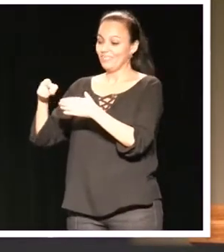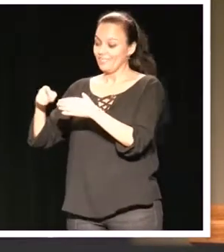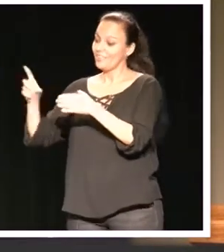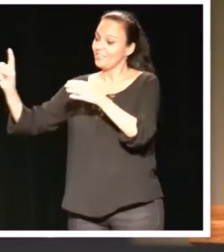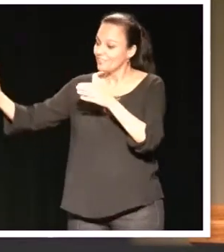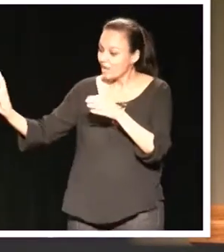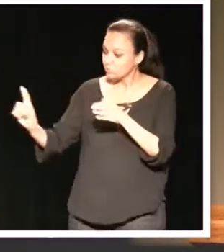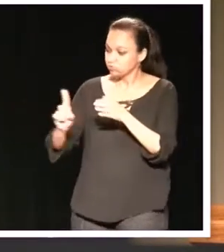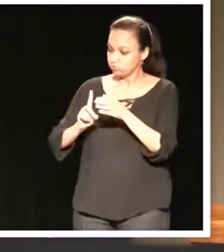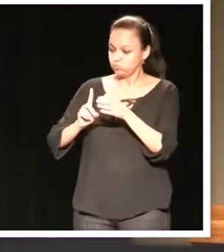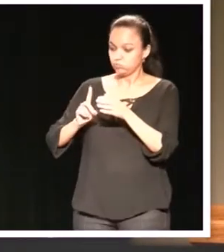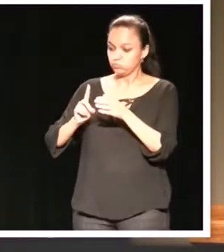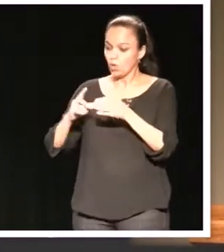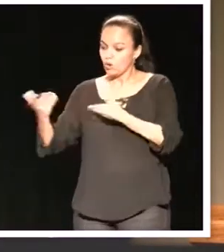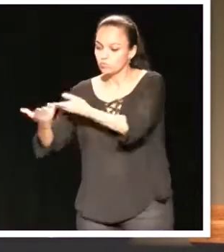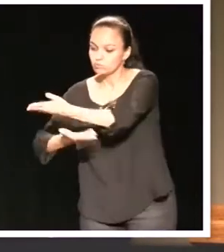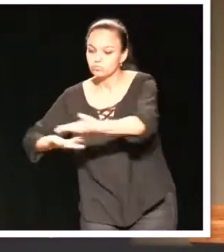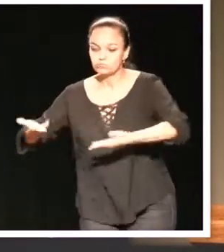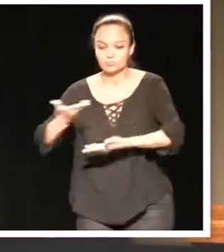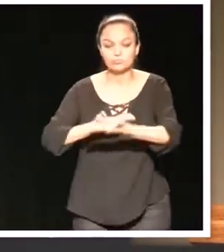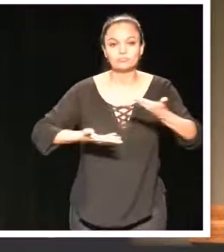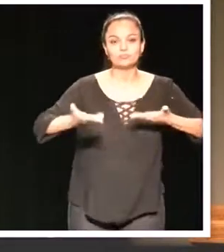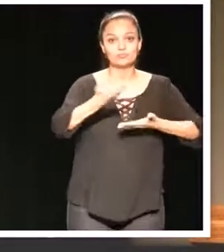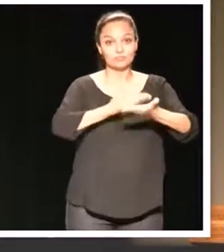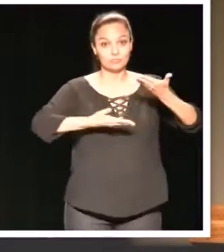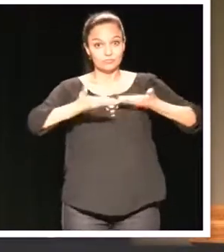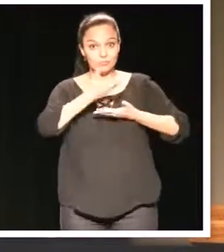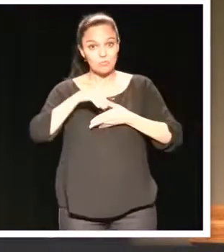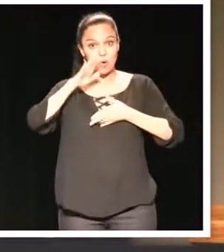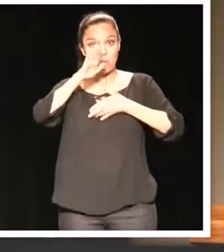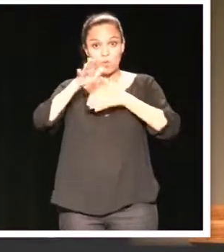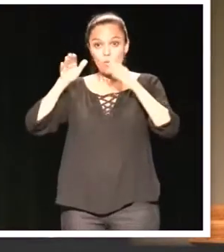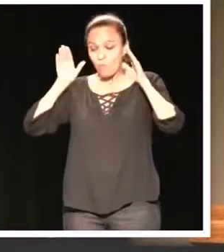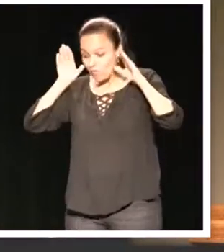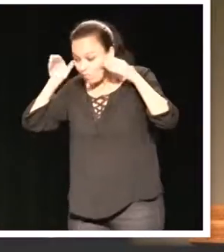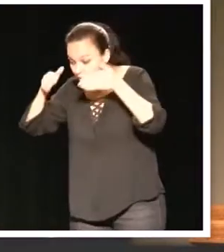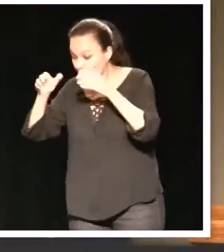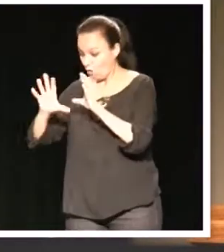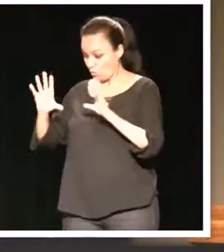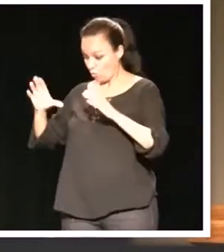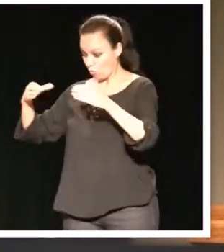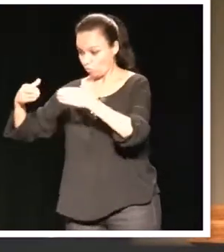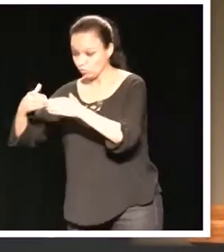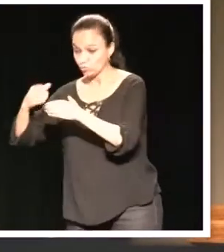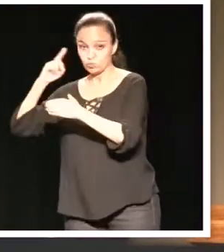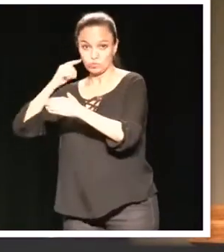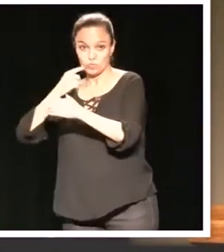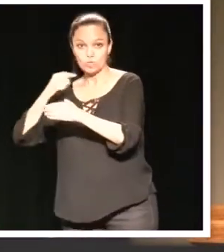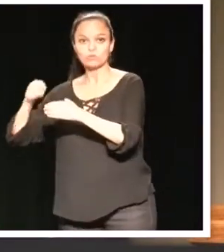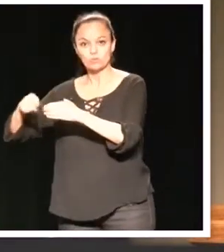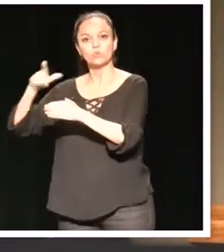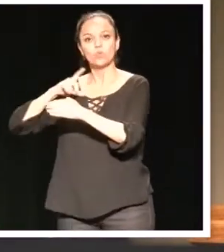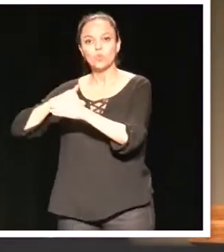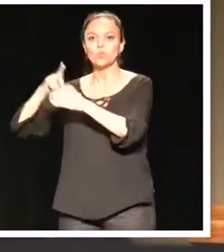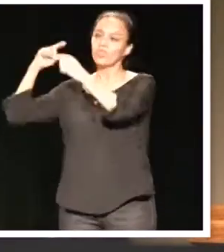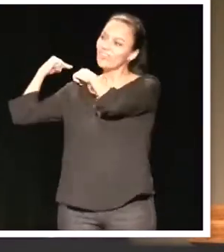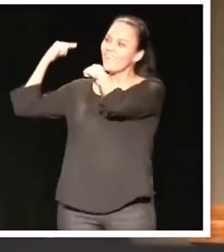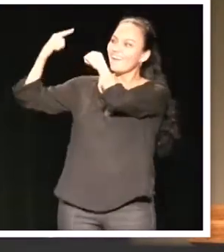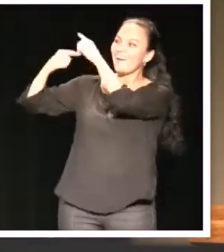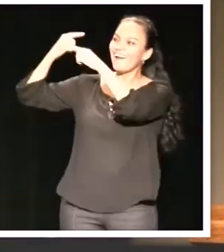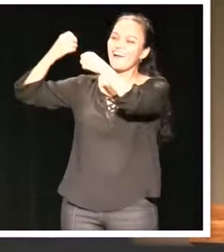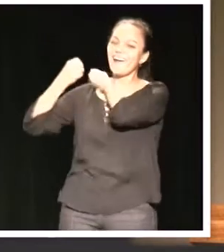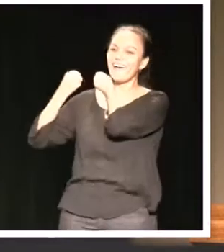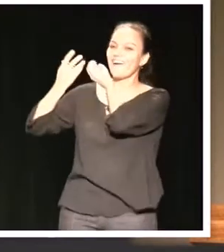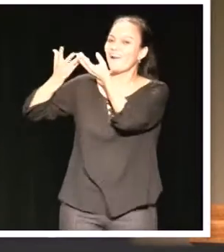em geral, como outros grupos, mas diferenciado por sua herança linguística, cultural e histórica. São outro povo,